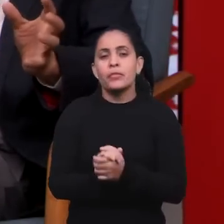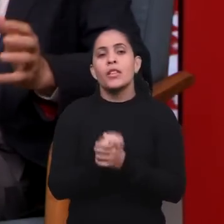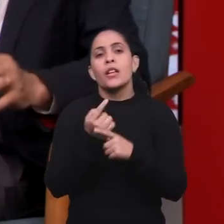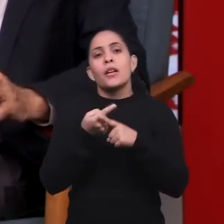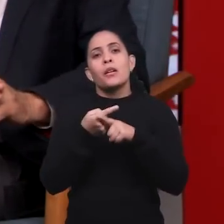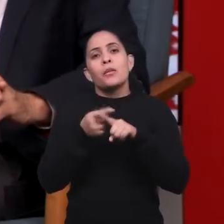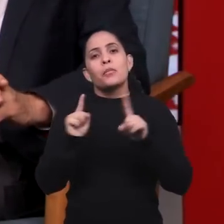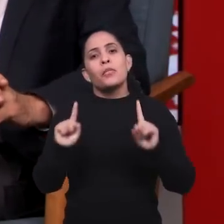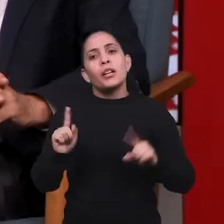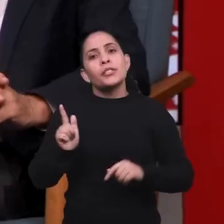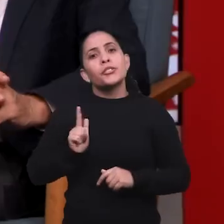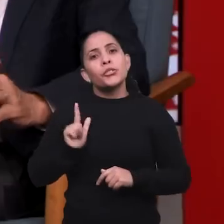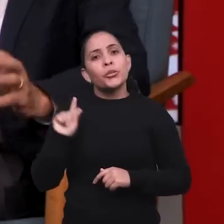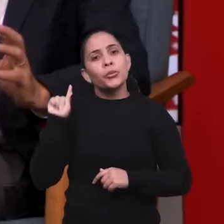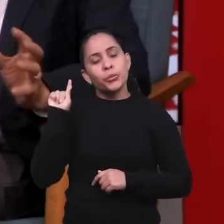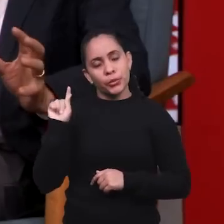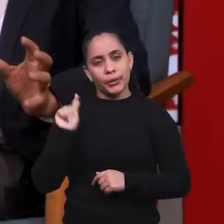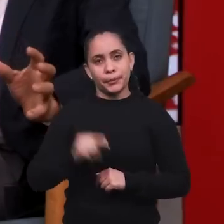uma certa